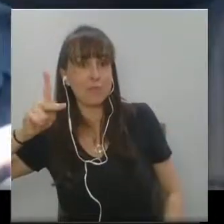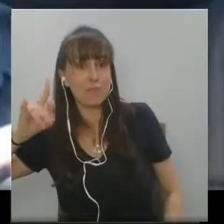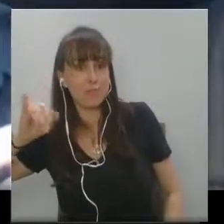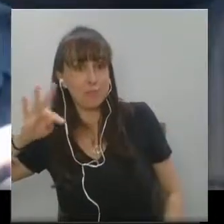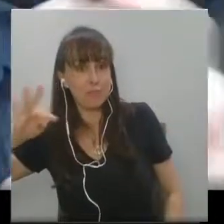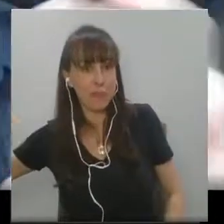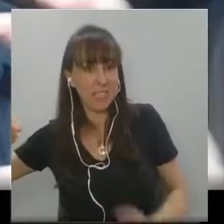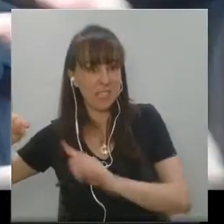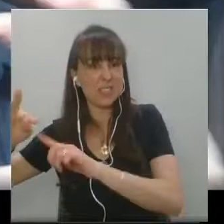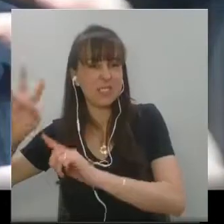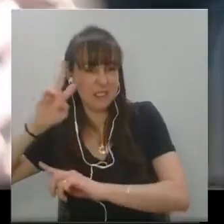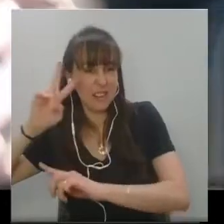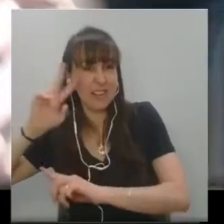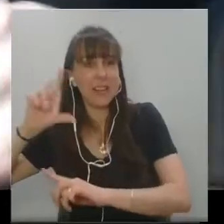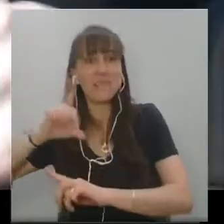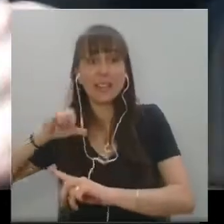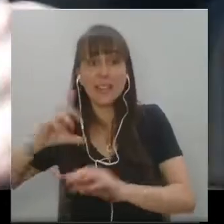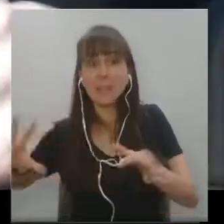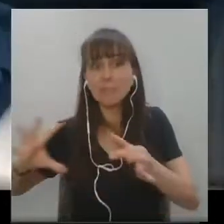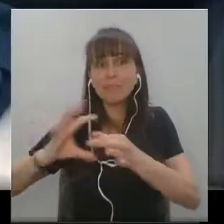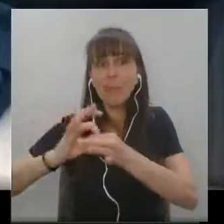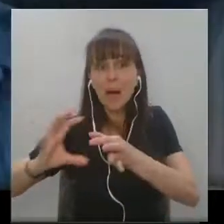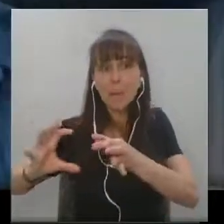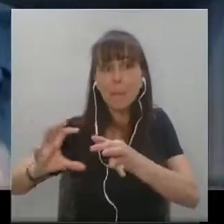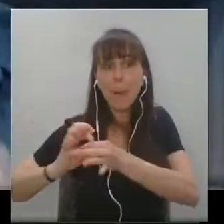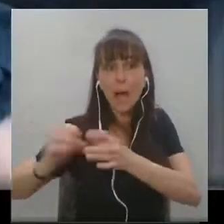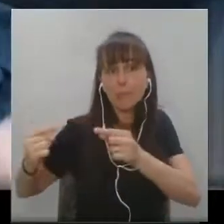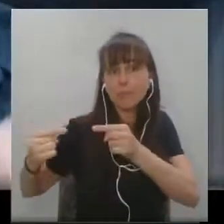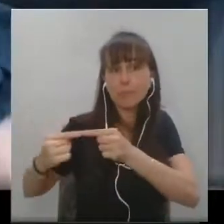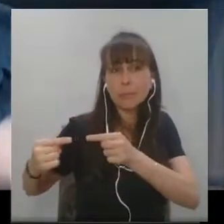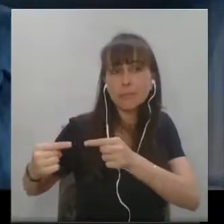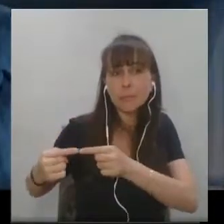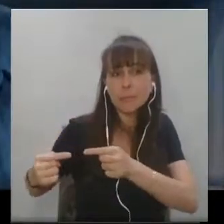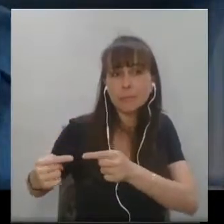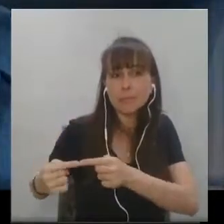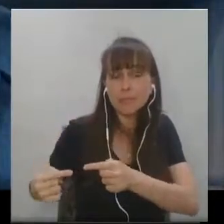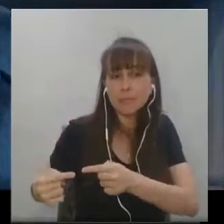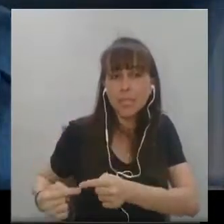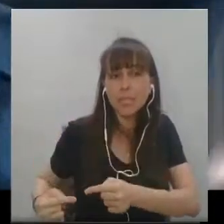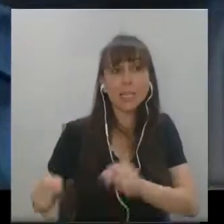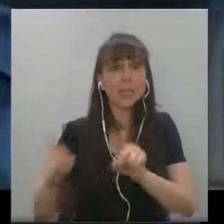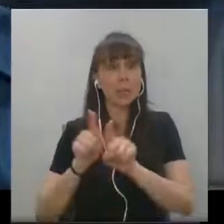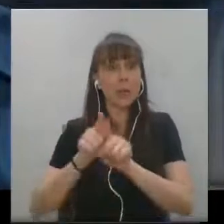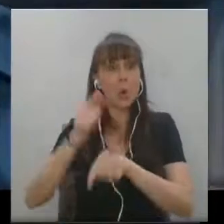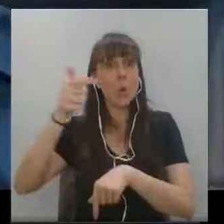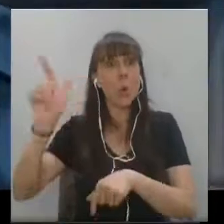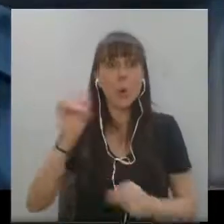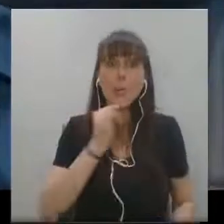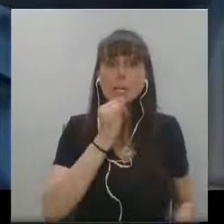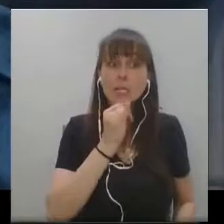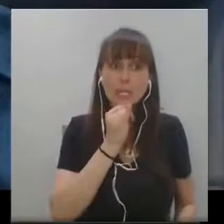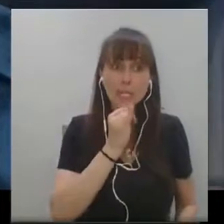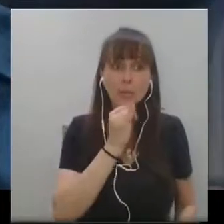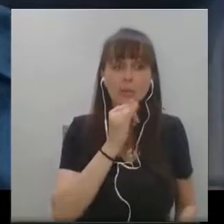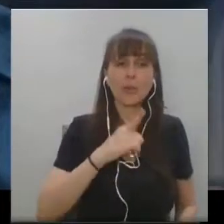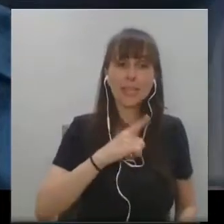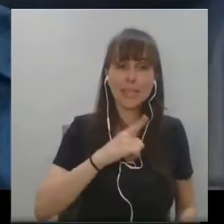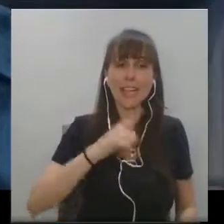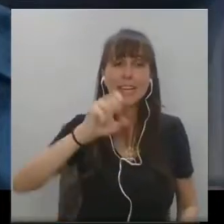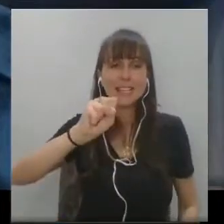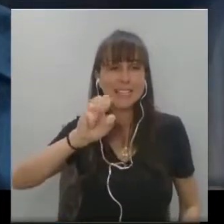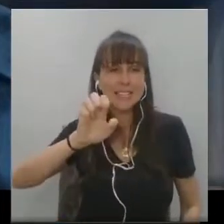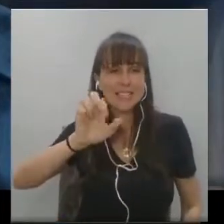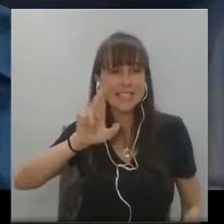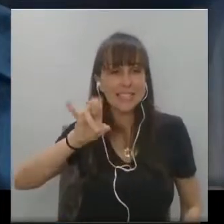personagem? E fazer essa interligação, né? Outro exemplo, né, os seriados, né, sempre fazem alguma